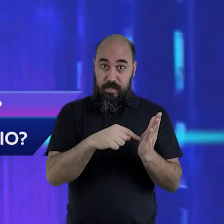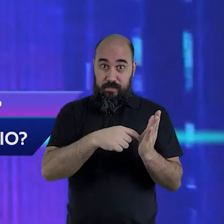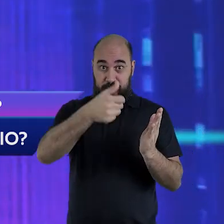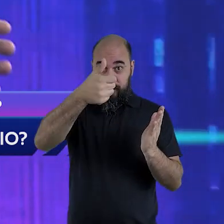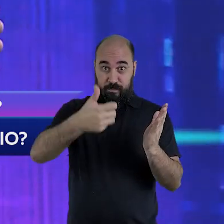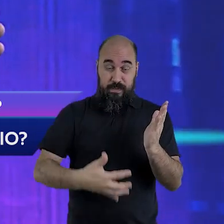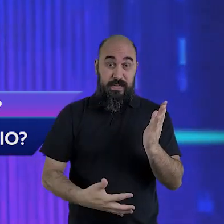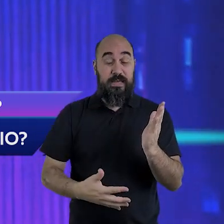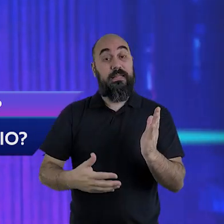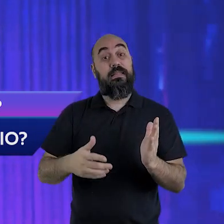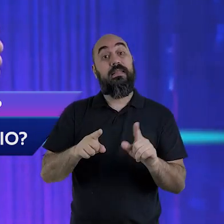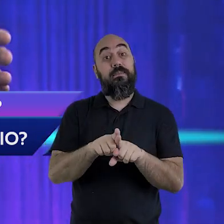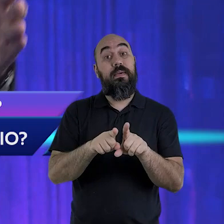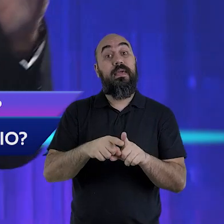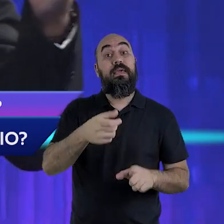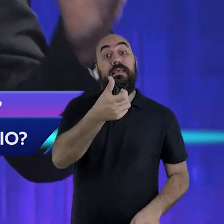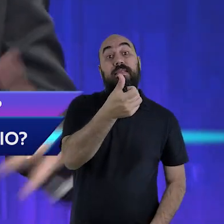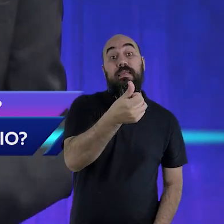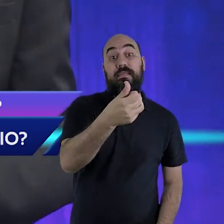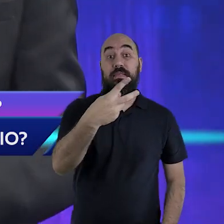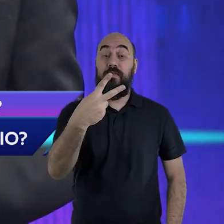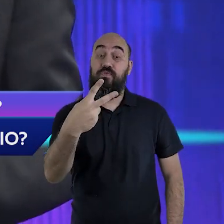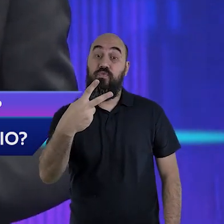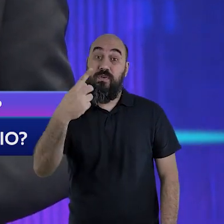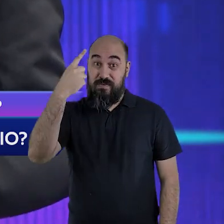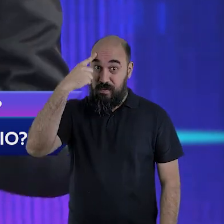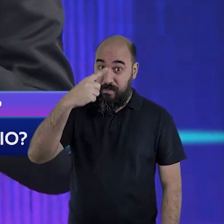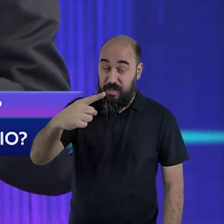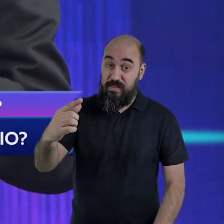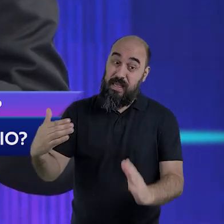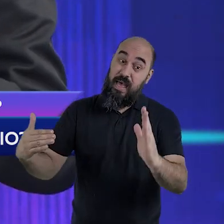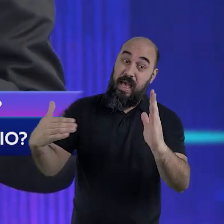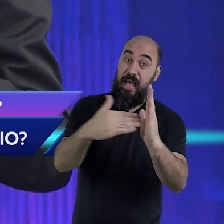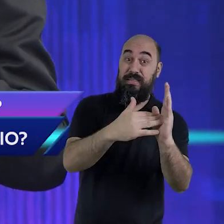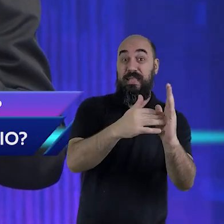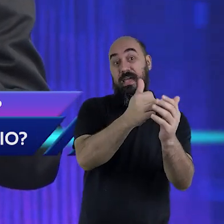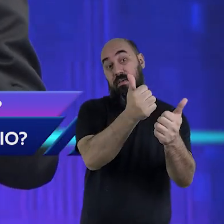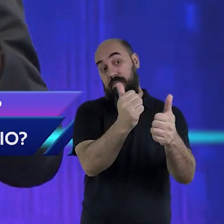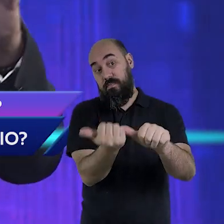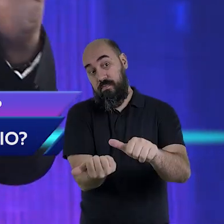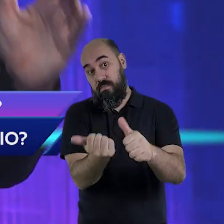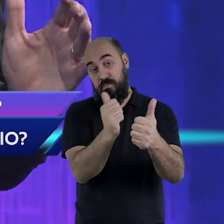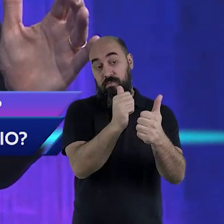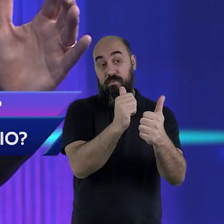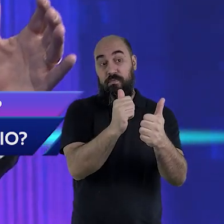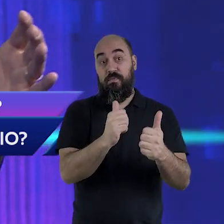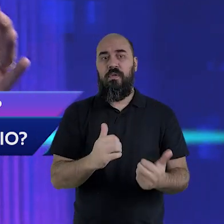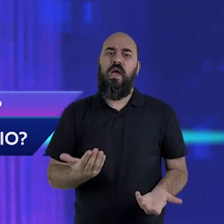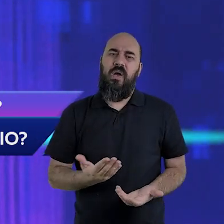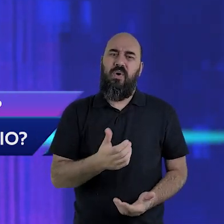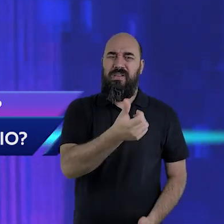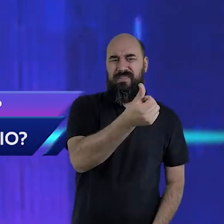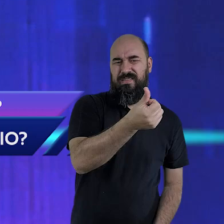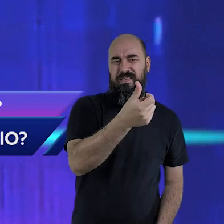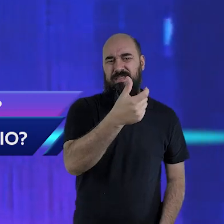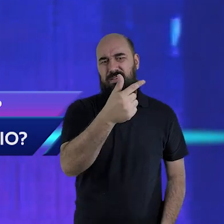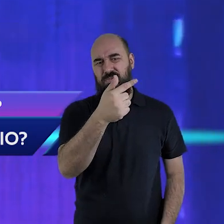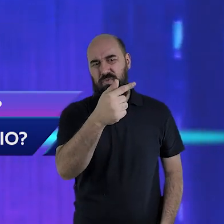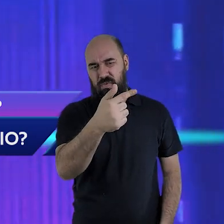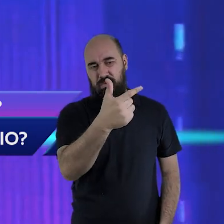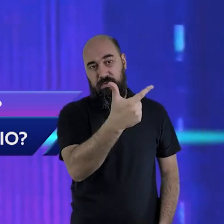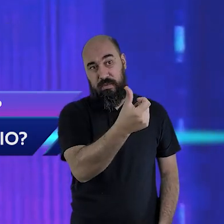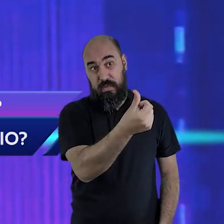de 62 semanas até ungido. Bom, agora a conta é um pouquinho mais difícil. 62 vezes